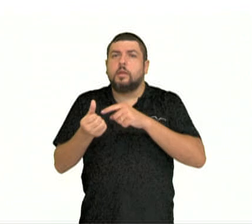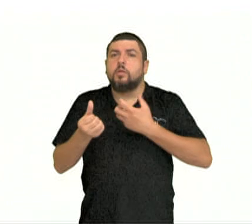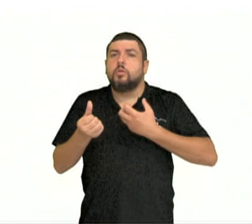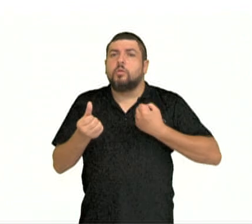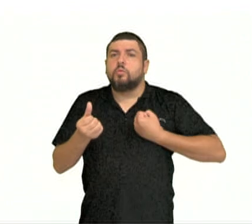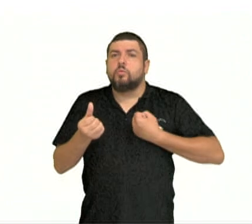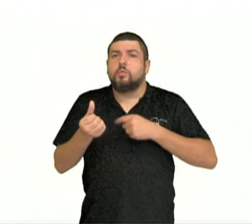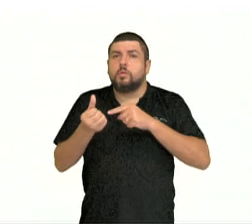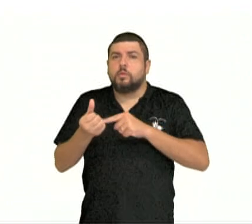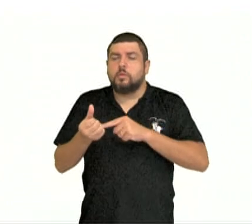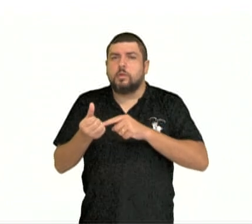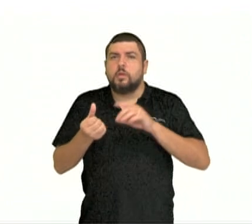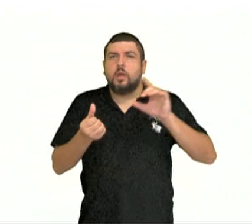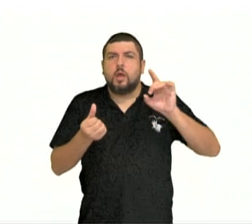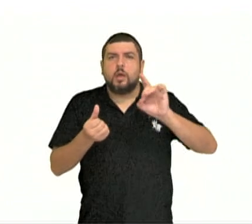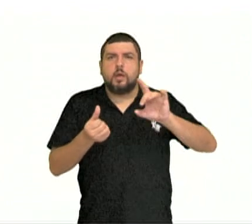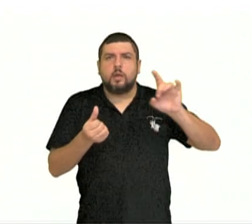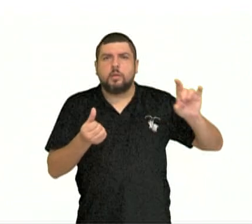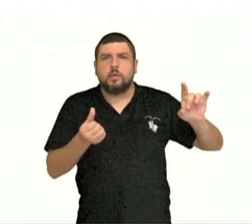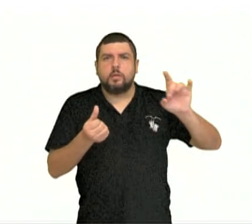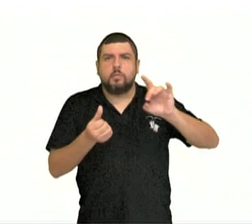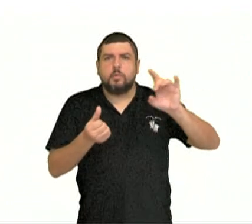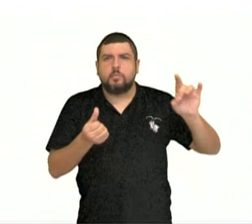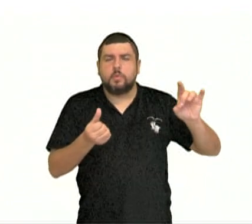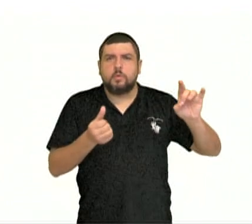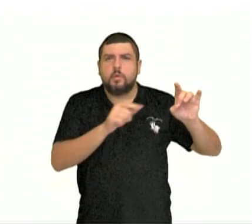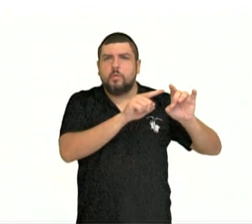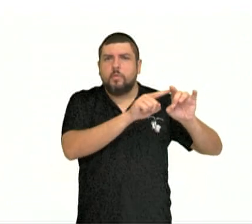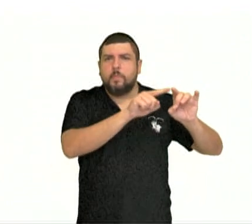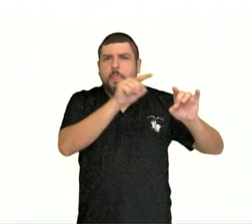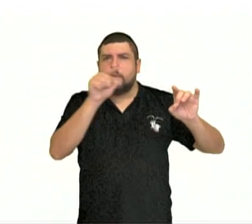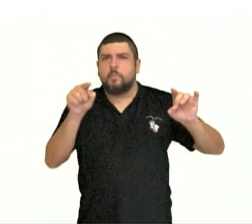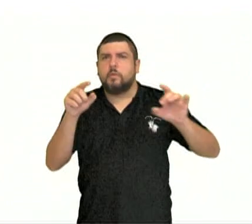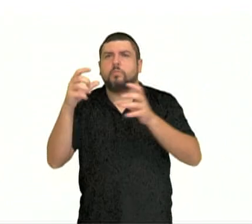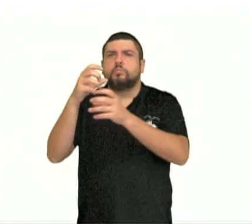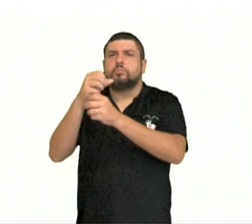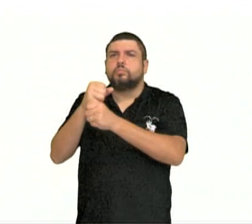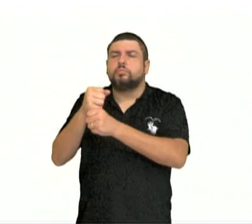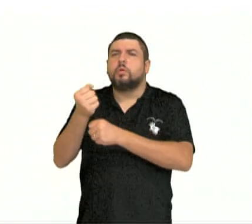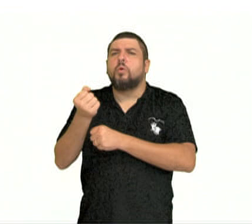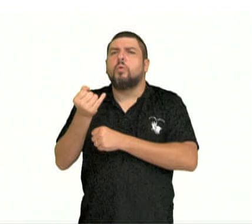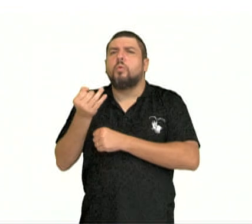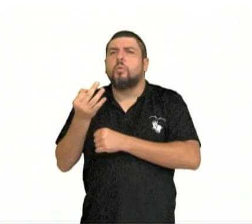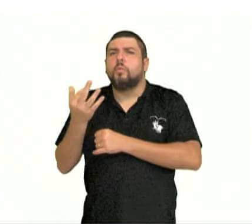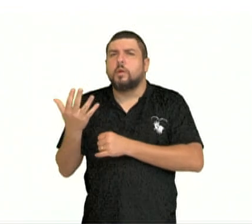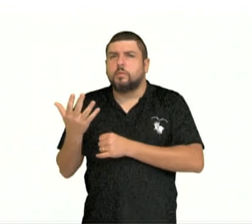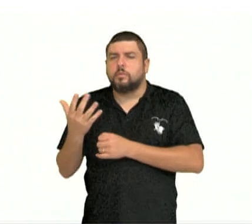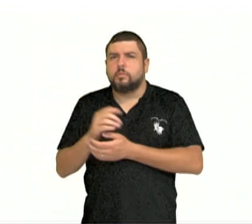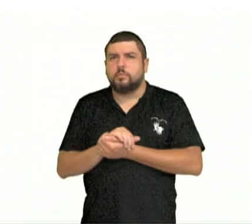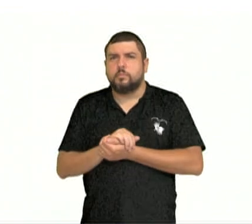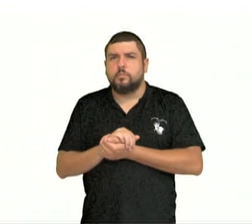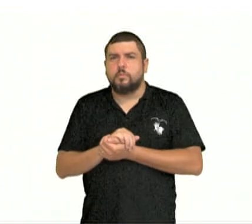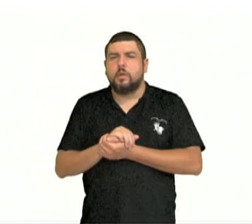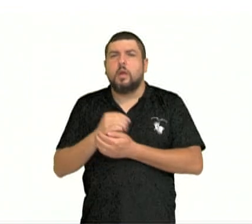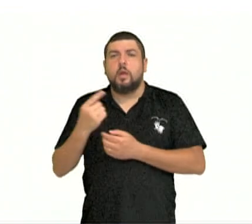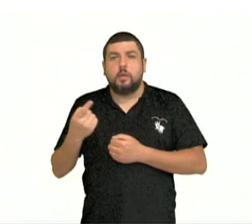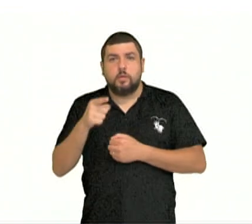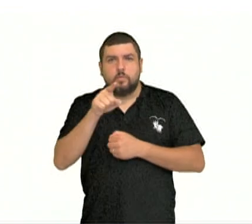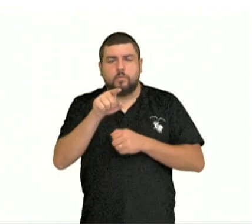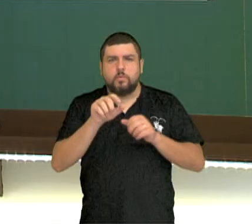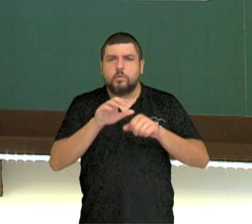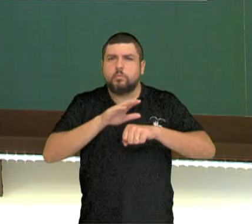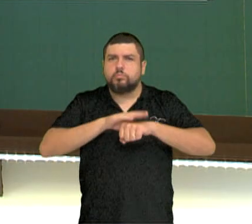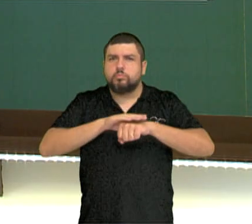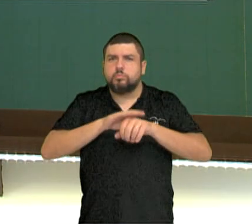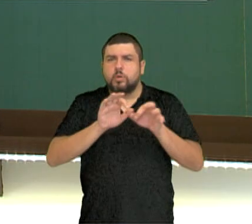o coeficiente de cada reagente? Então você vai balancear, certo? Vai